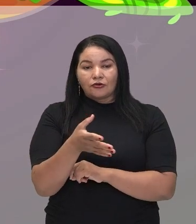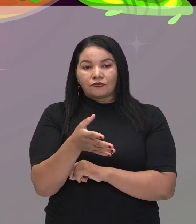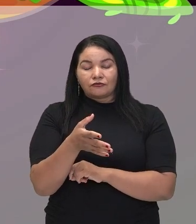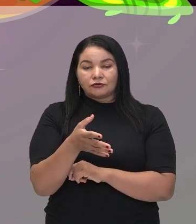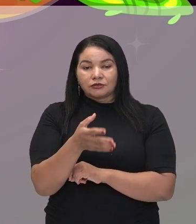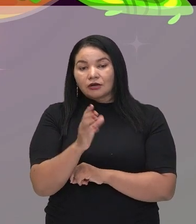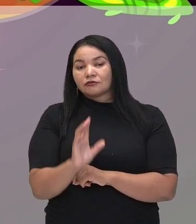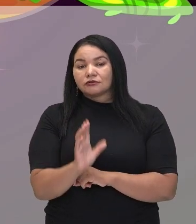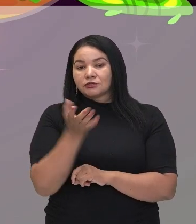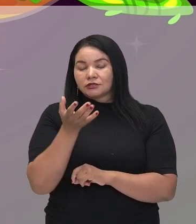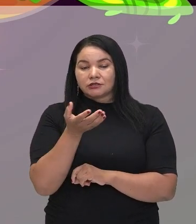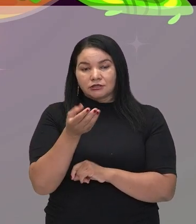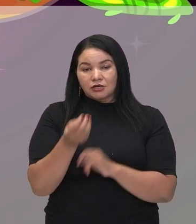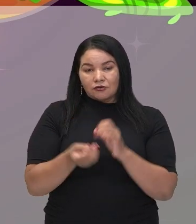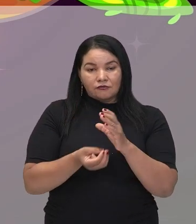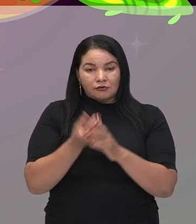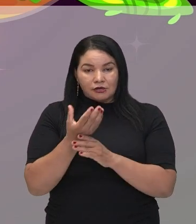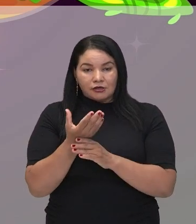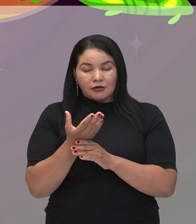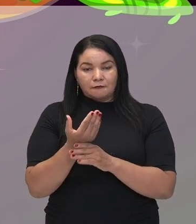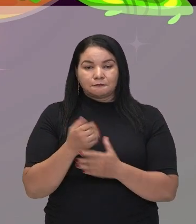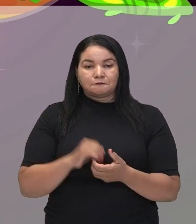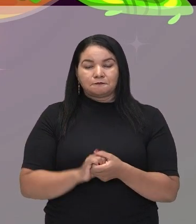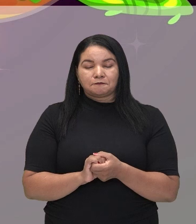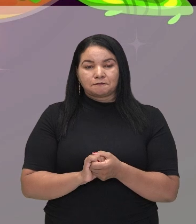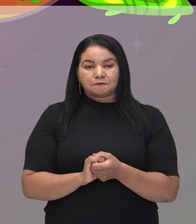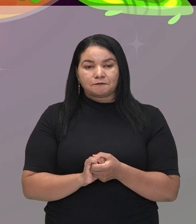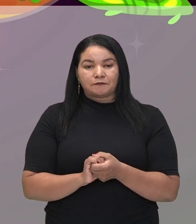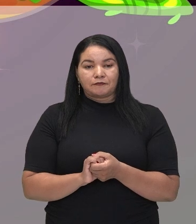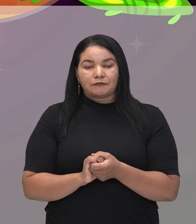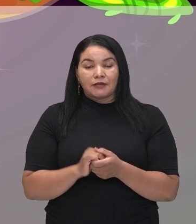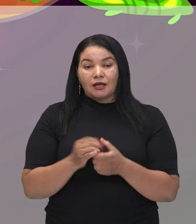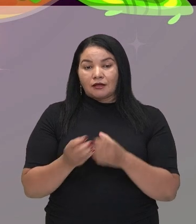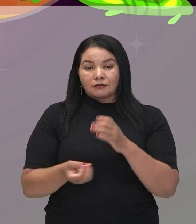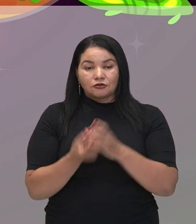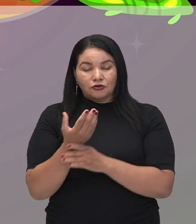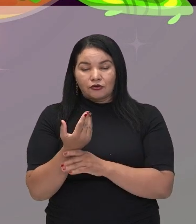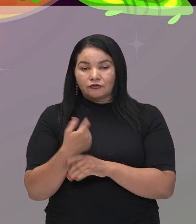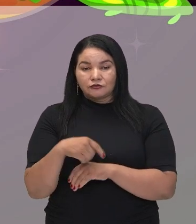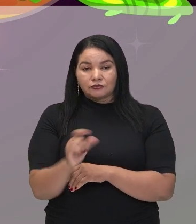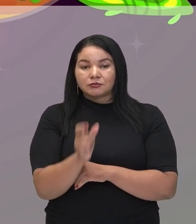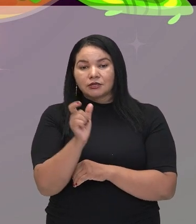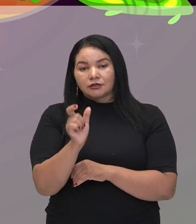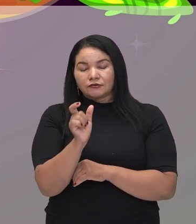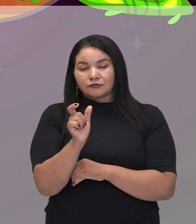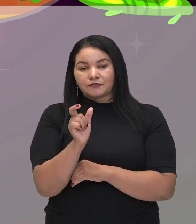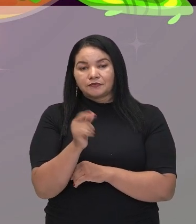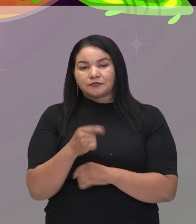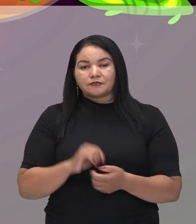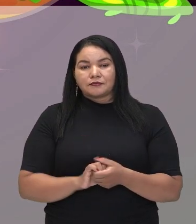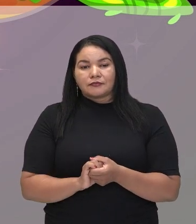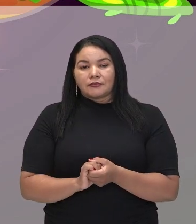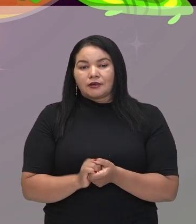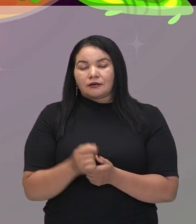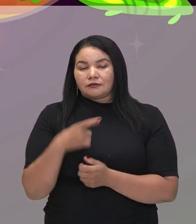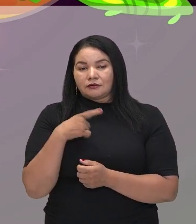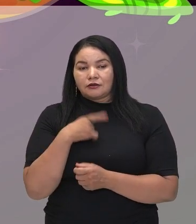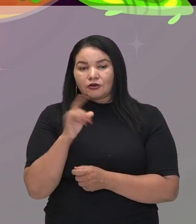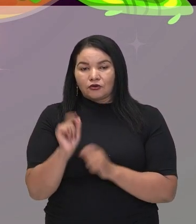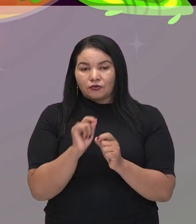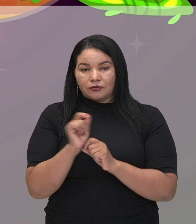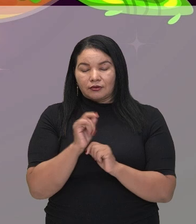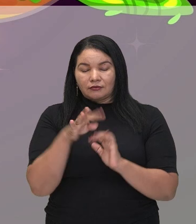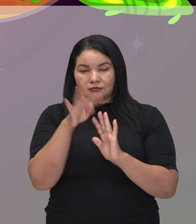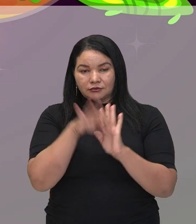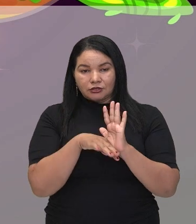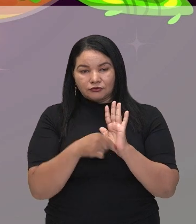situações em que criamos, vão definir novas palavras, criação de novas palavras. Então, temos aí, nesse texto que